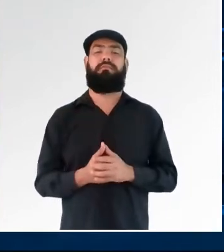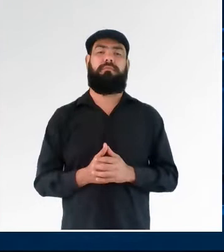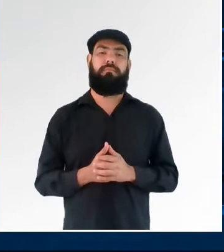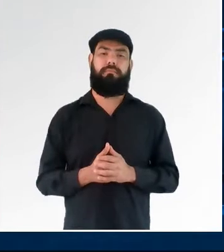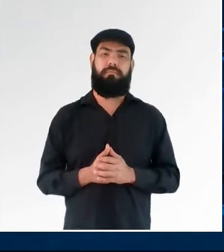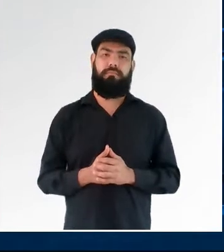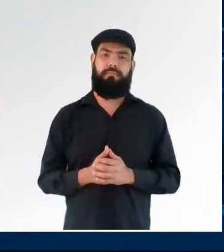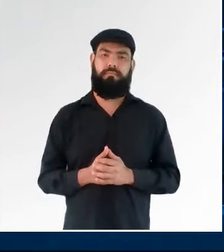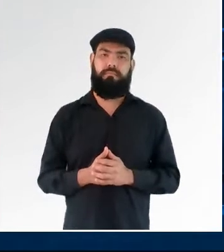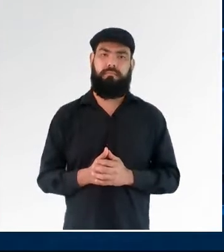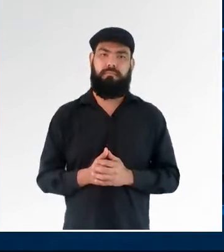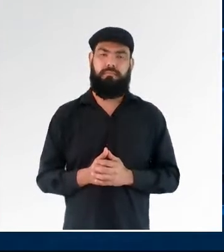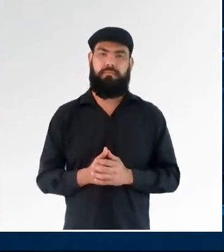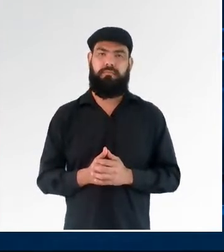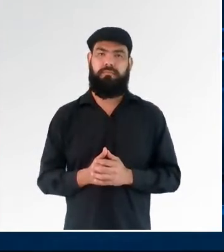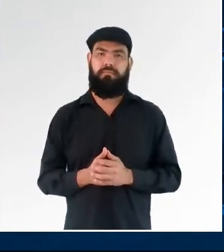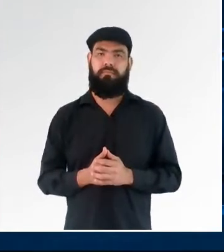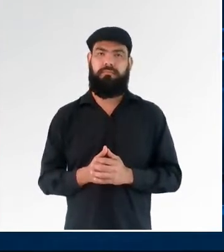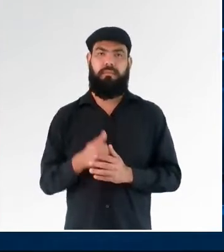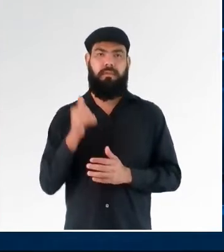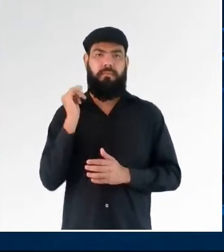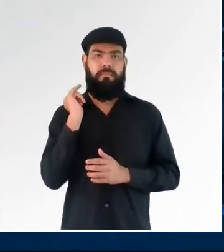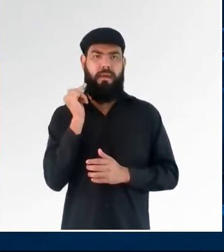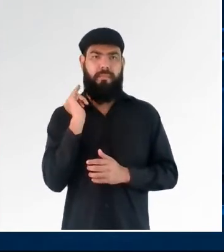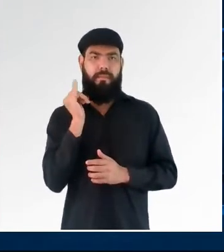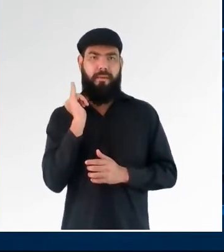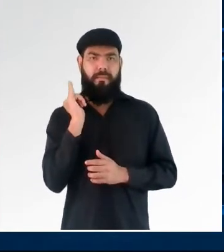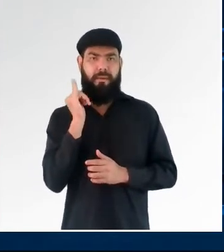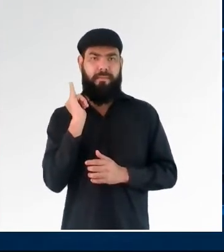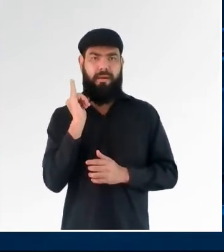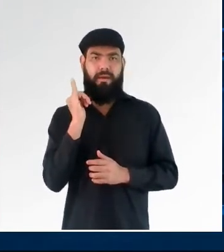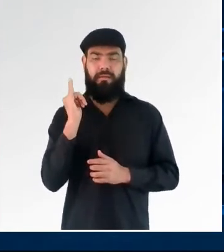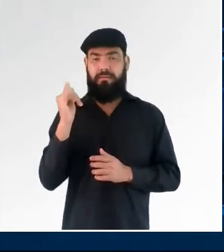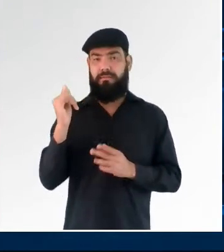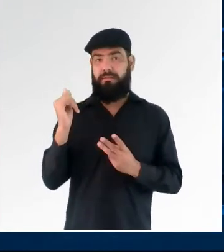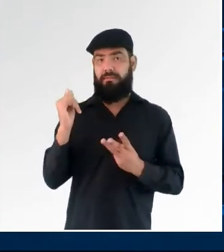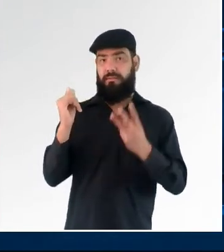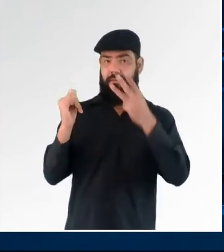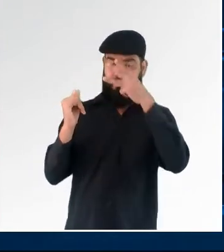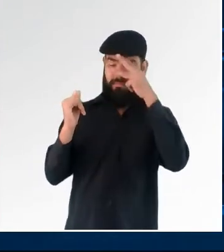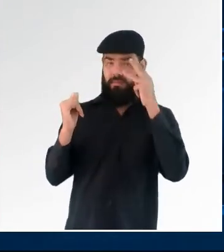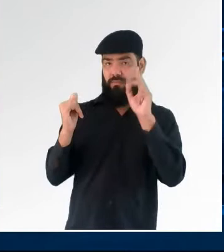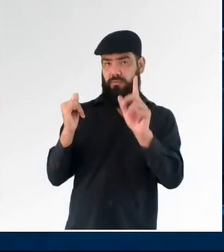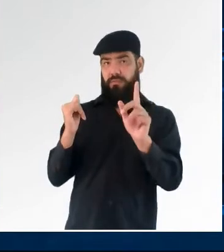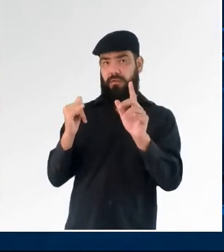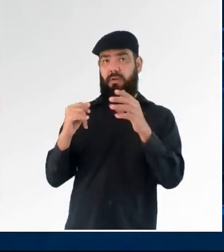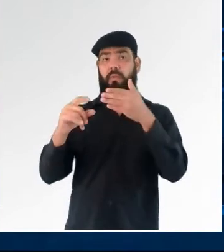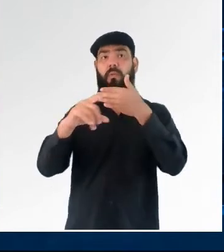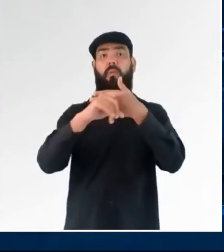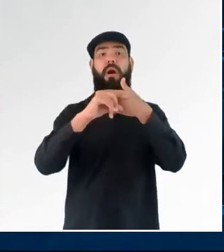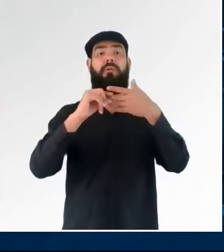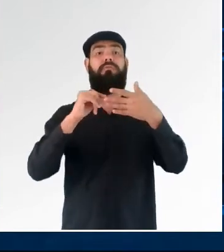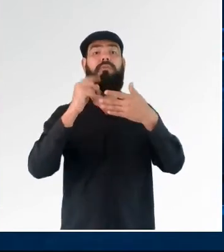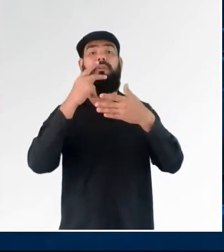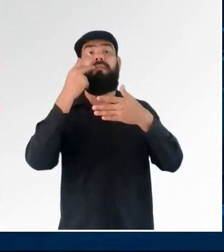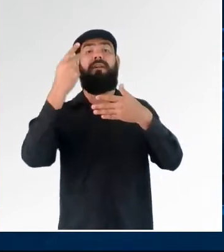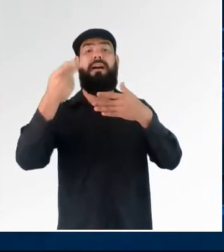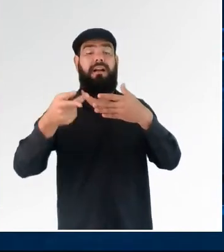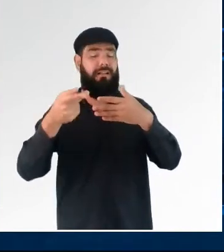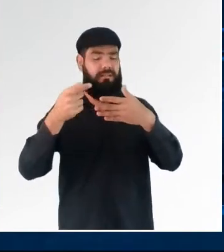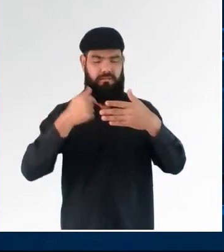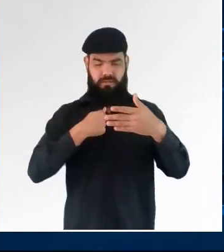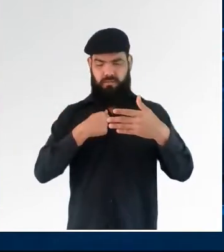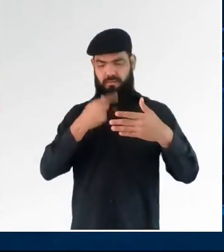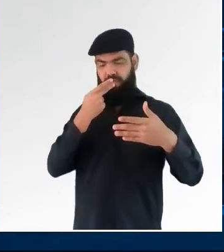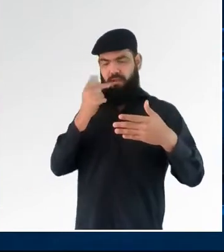a narração é sempre em terceira pessoa, né? O autor fala, então você